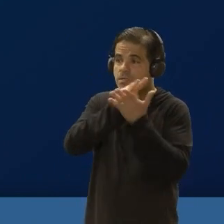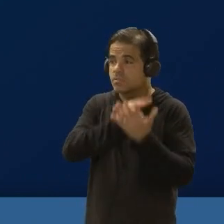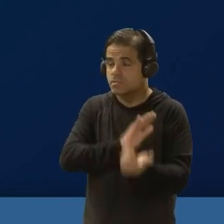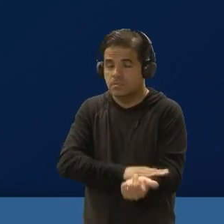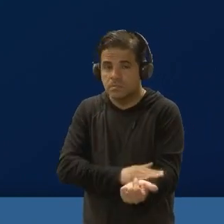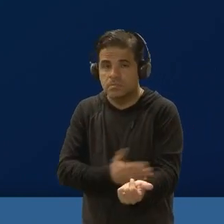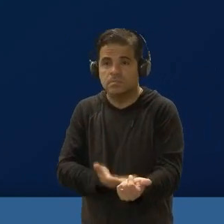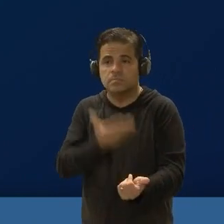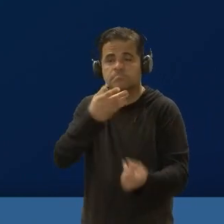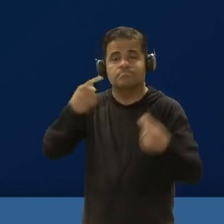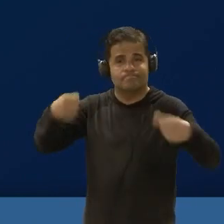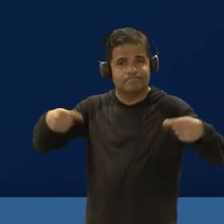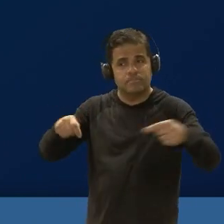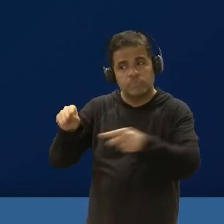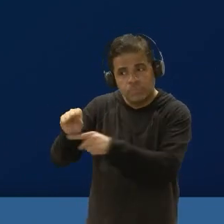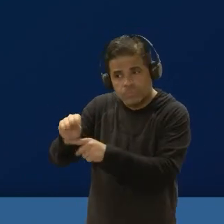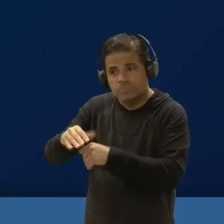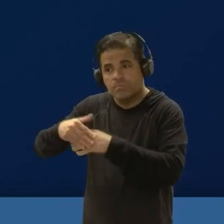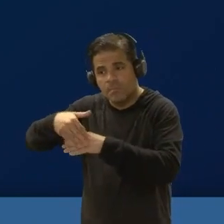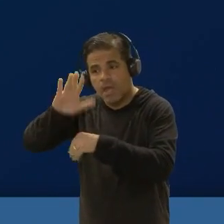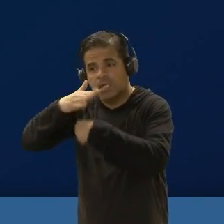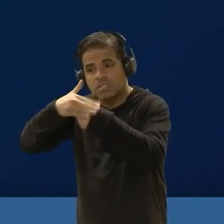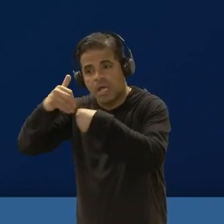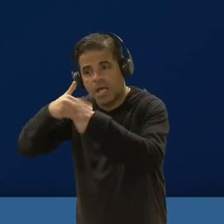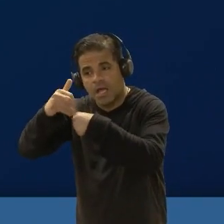cardiovascular, então eu preciso cuidar dele com mais carinho.